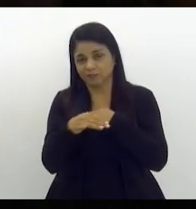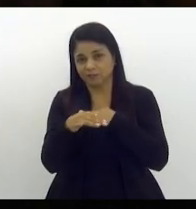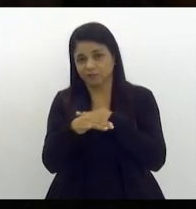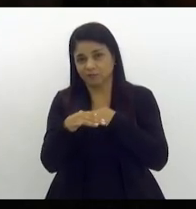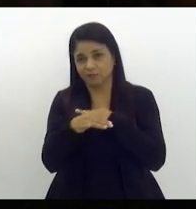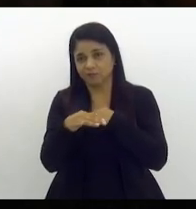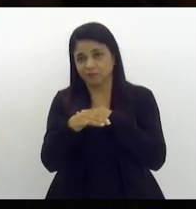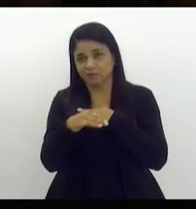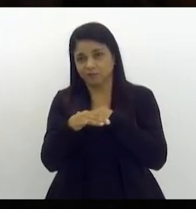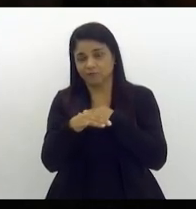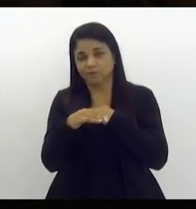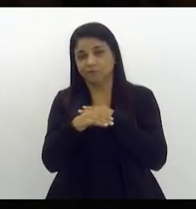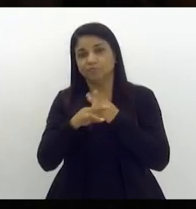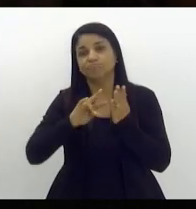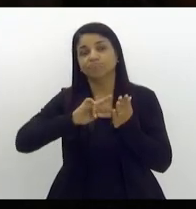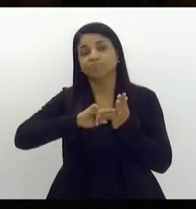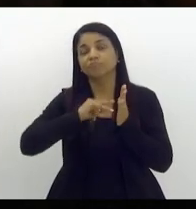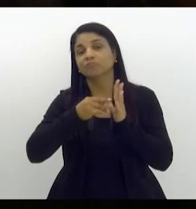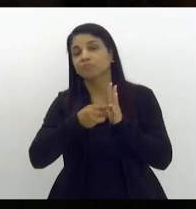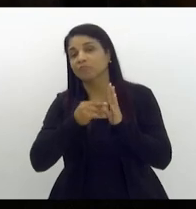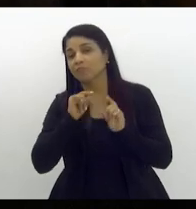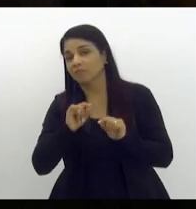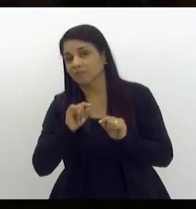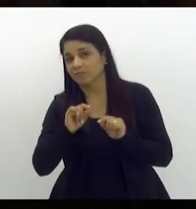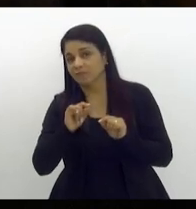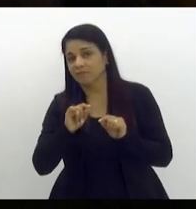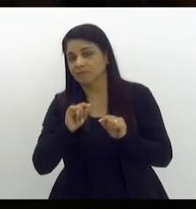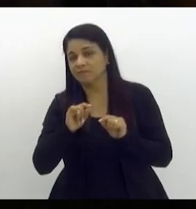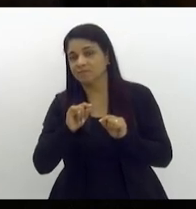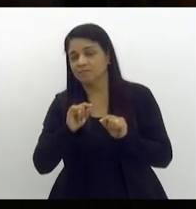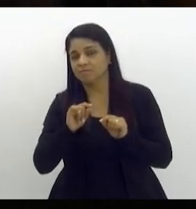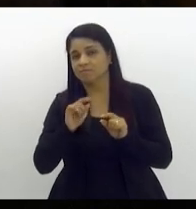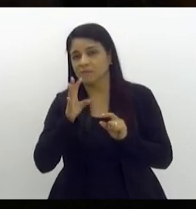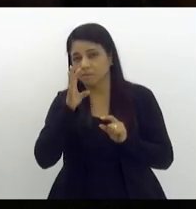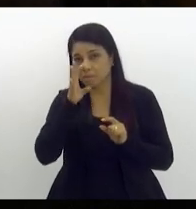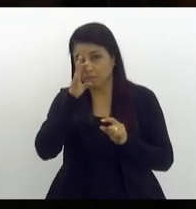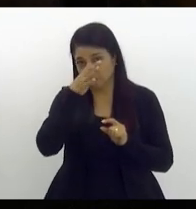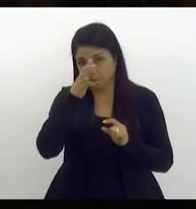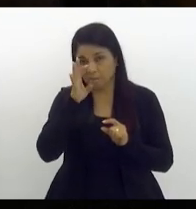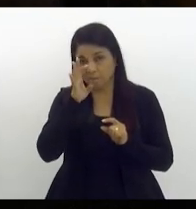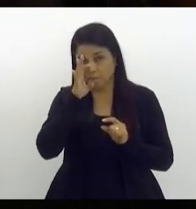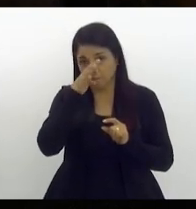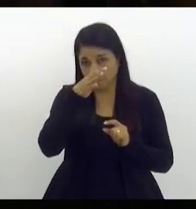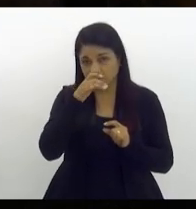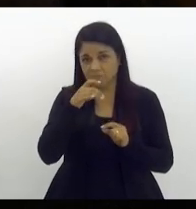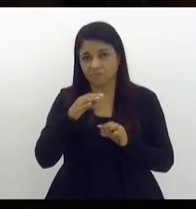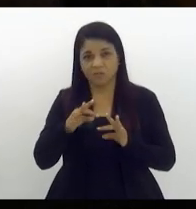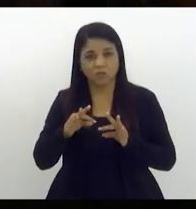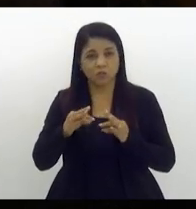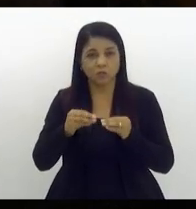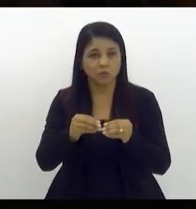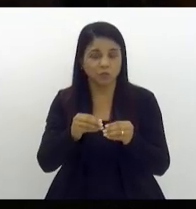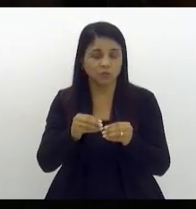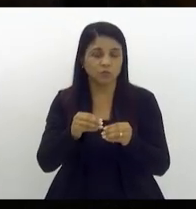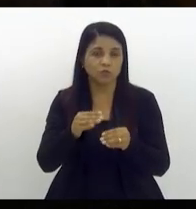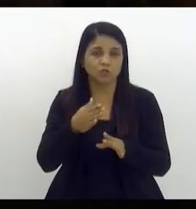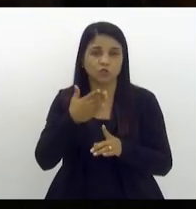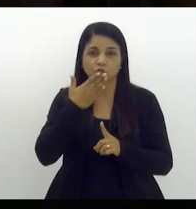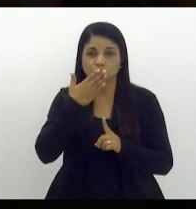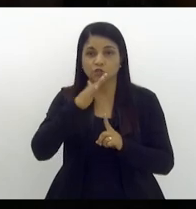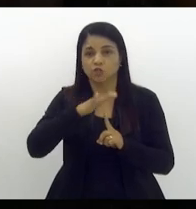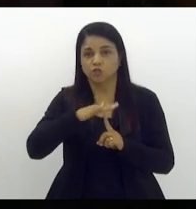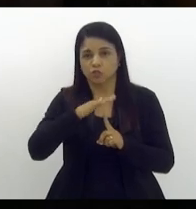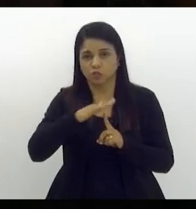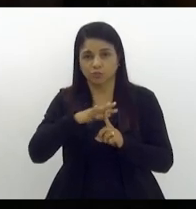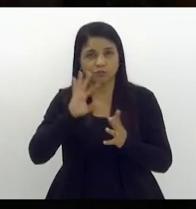resilientes, isto é, mais resistentes a todo tipo de intempéries. E